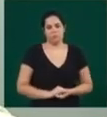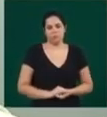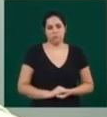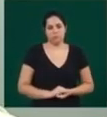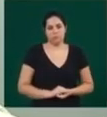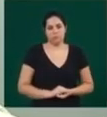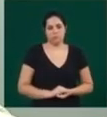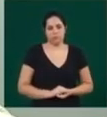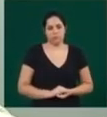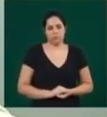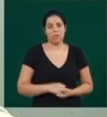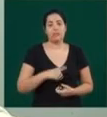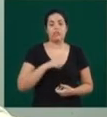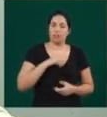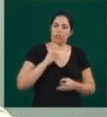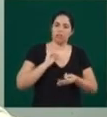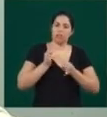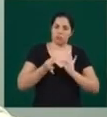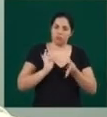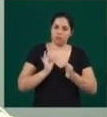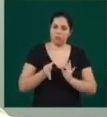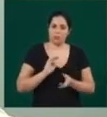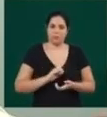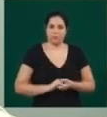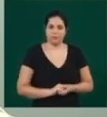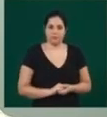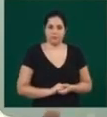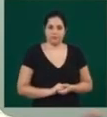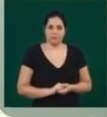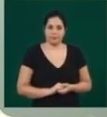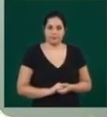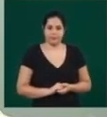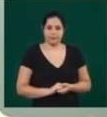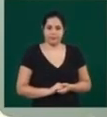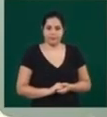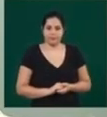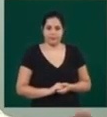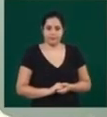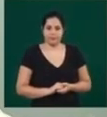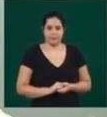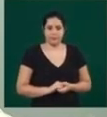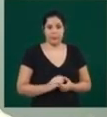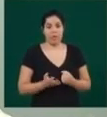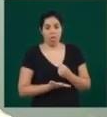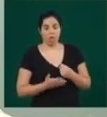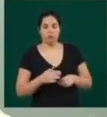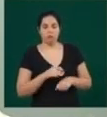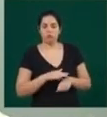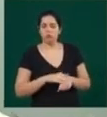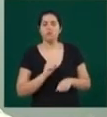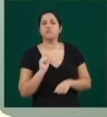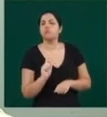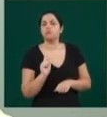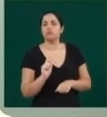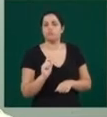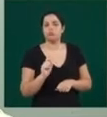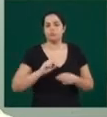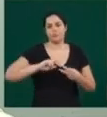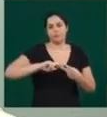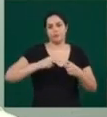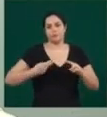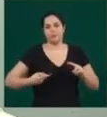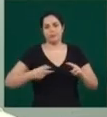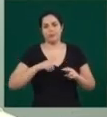paciente. Existe um tratamento? Existe. A base da doença é uma base genética. Então, nós encontramos muitos